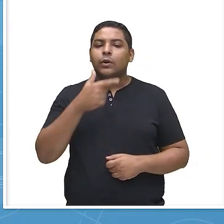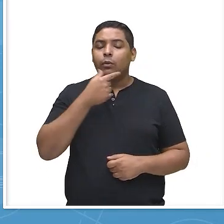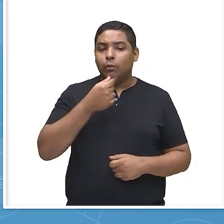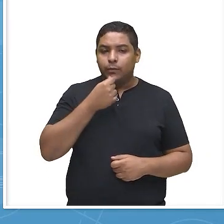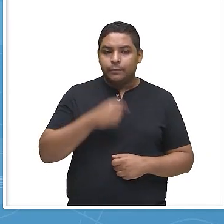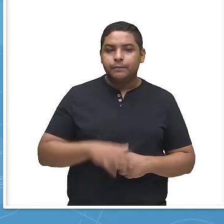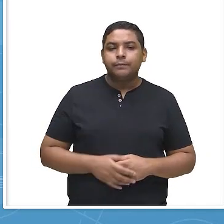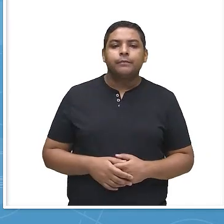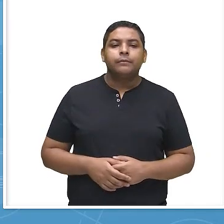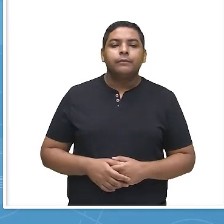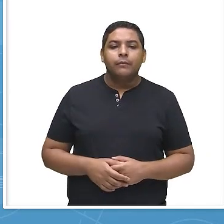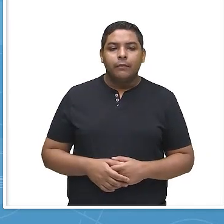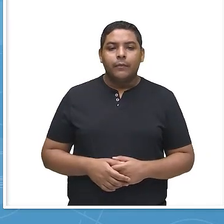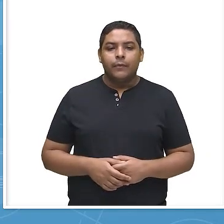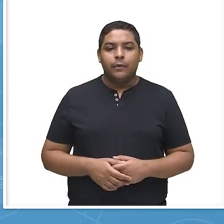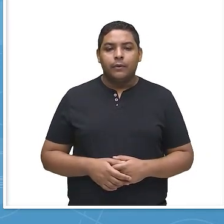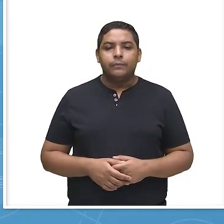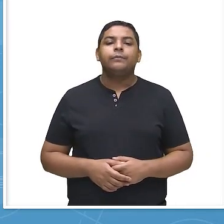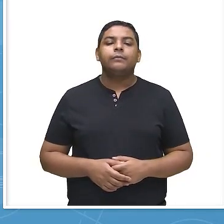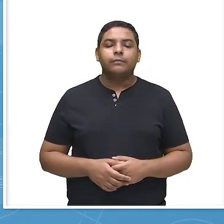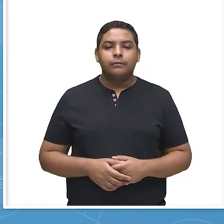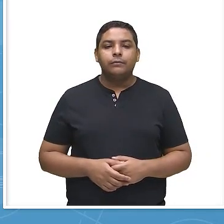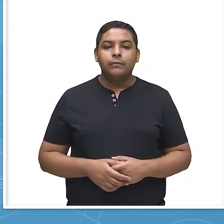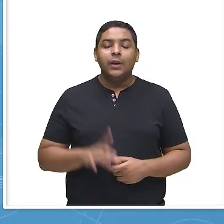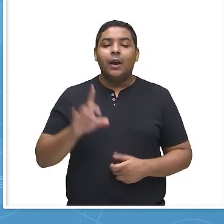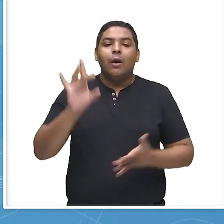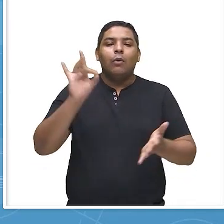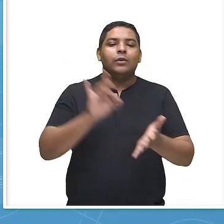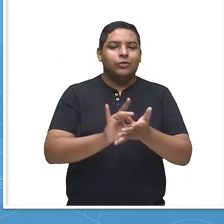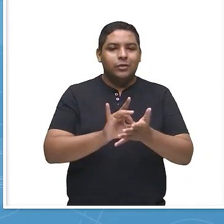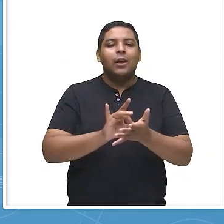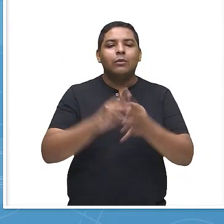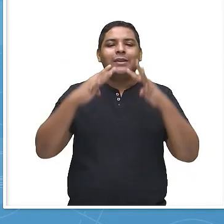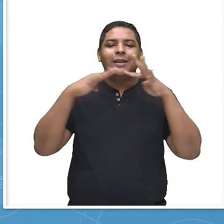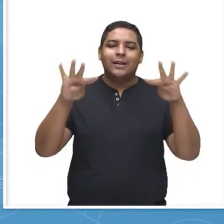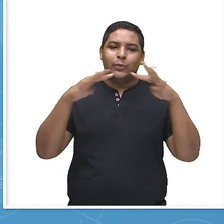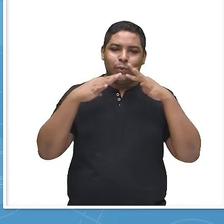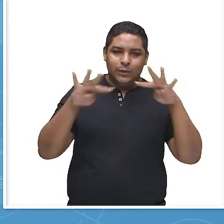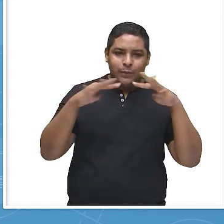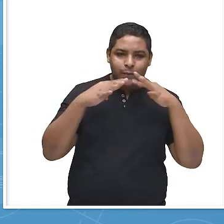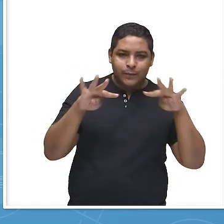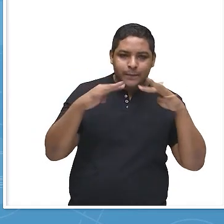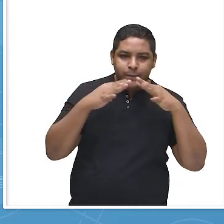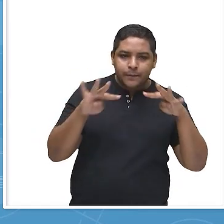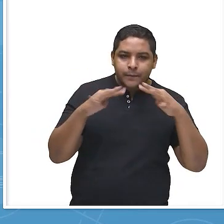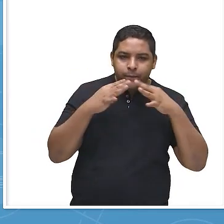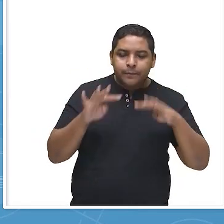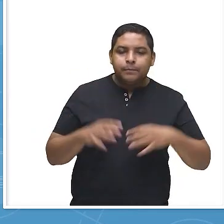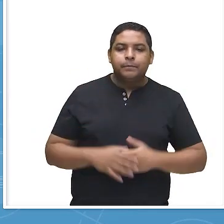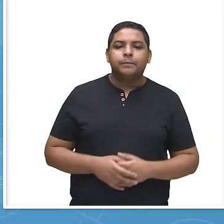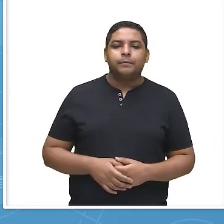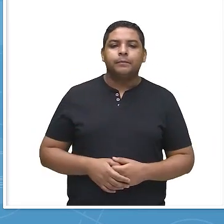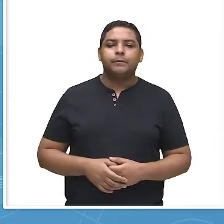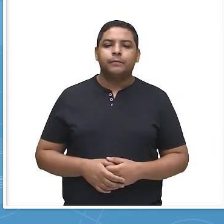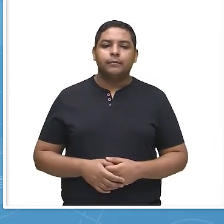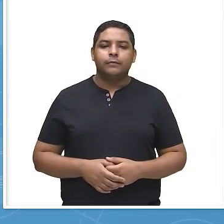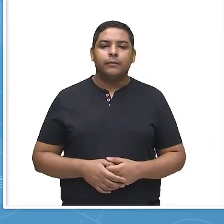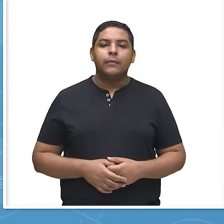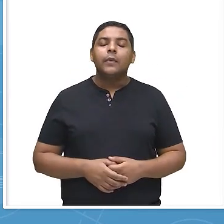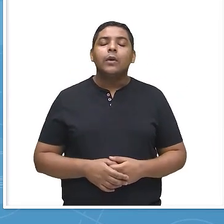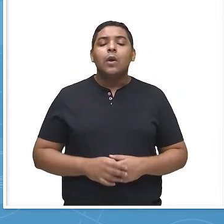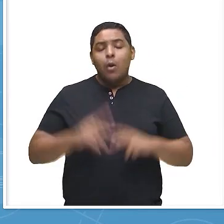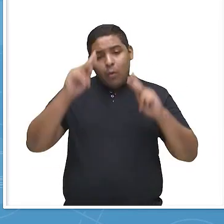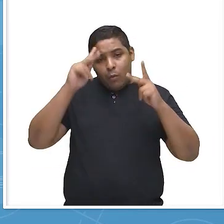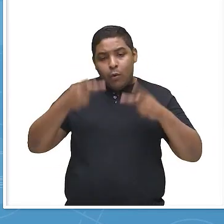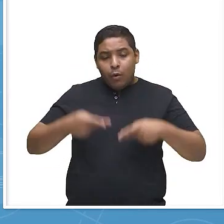se mantém ainda o estado original. Quando o homem transforma esse espaço,